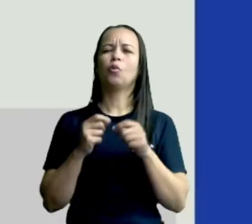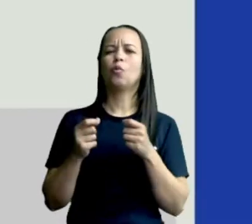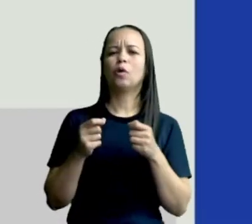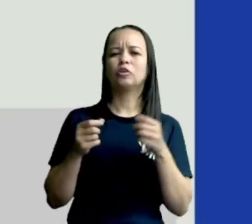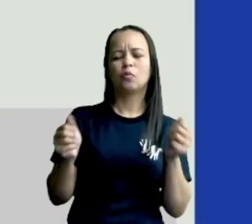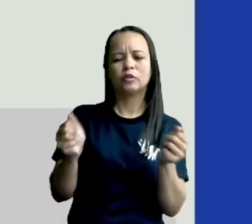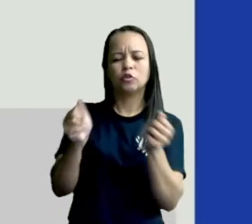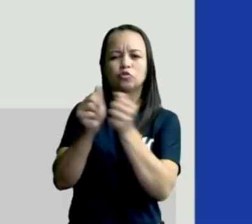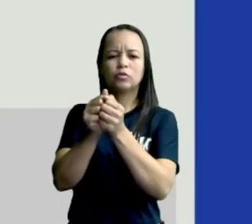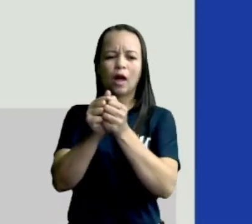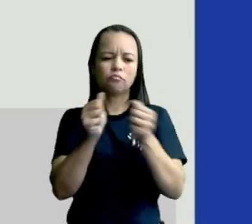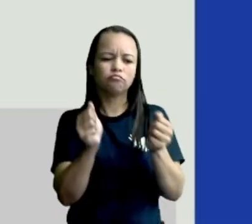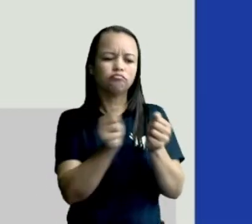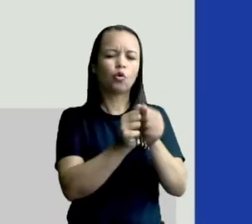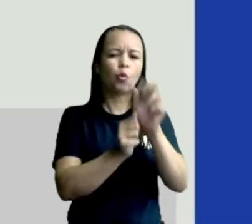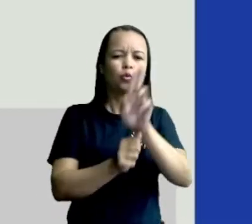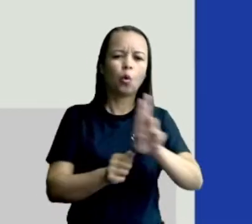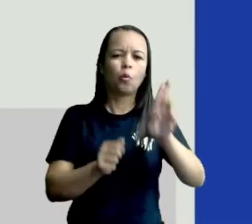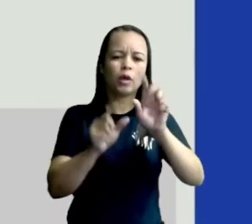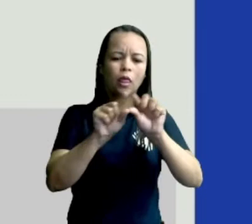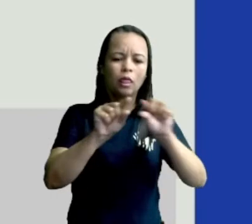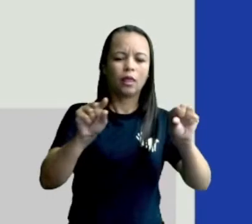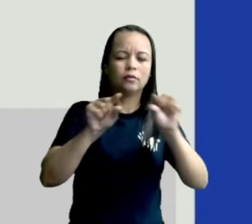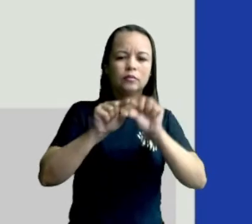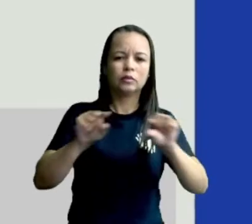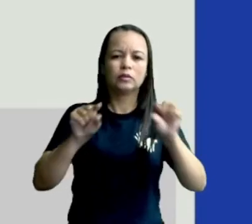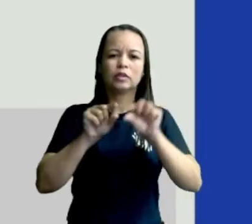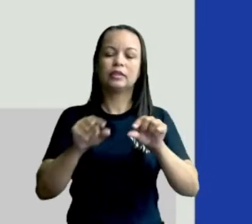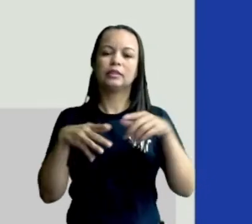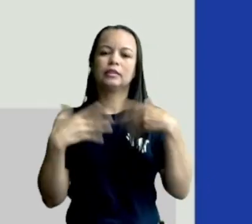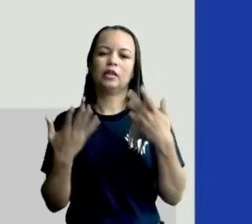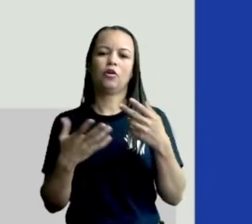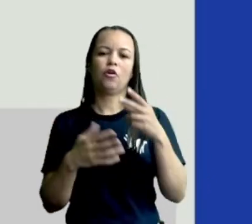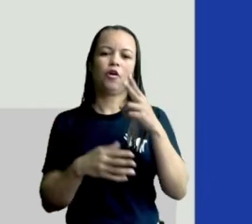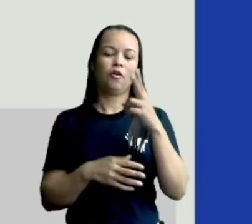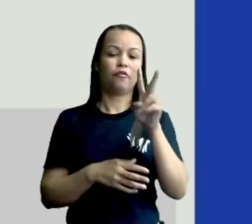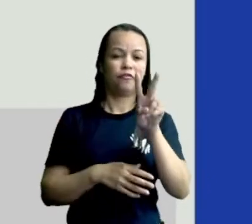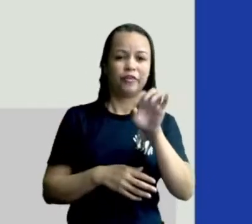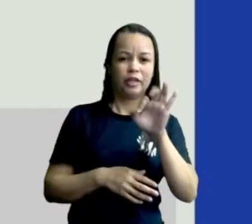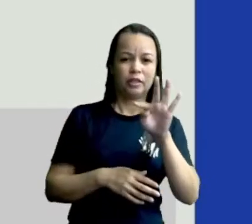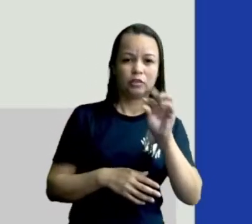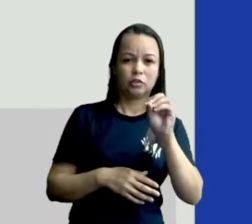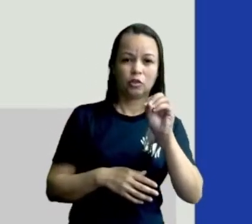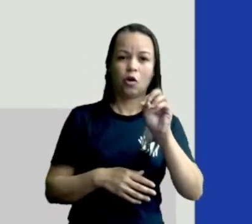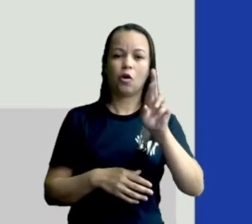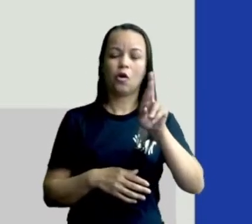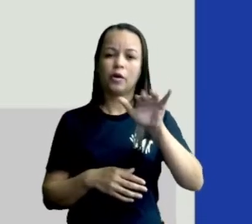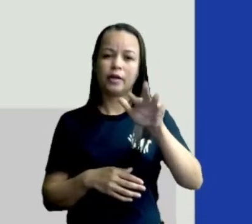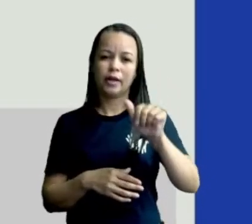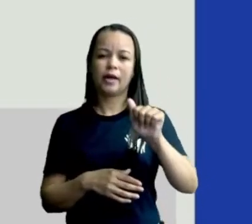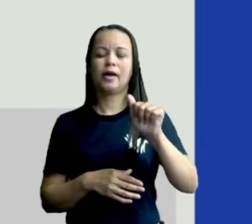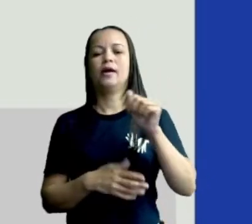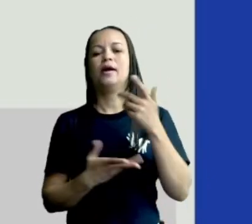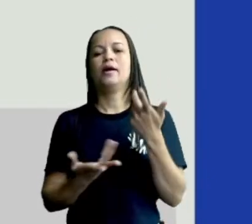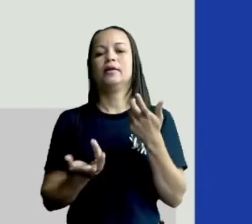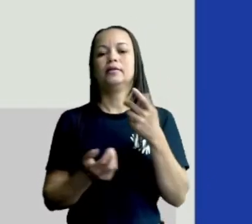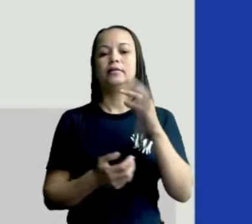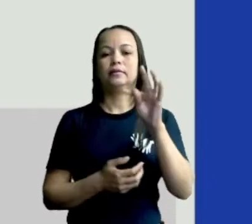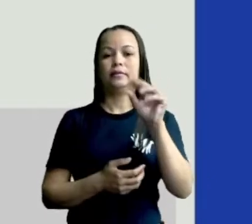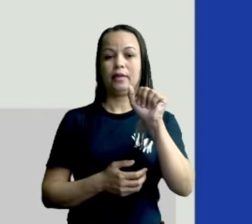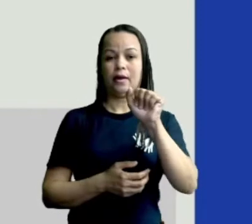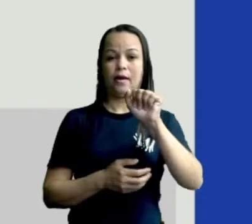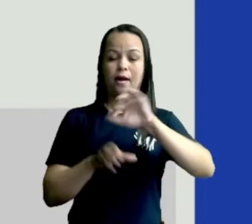que é o nome né, que se deu, a Vitória das Tabocas. Depois tinha o Santo, né, que Diogo de